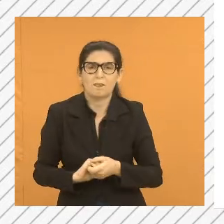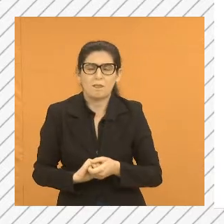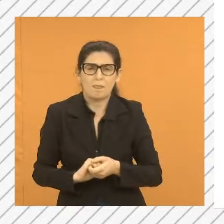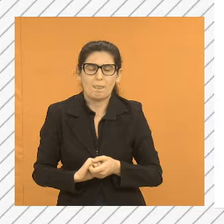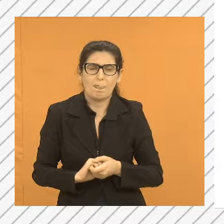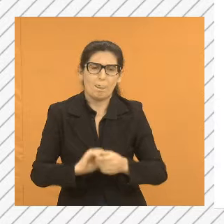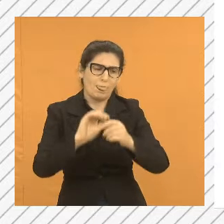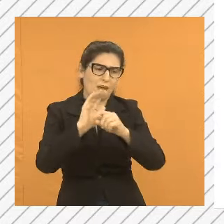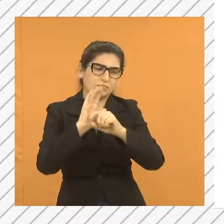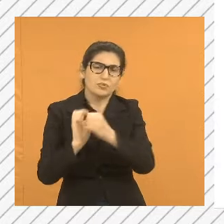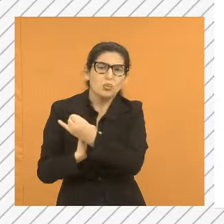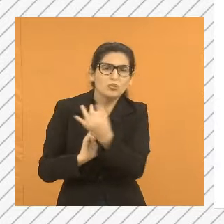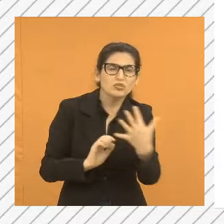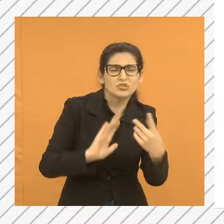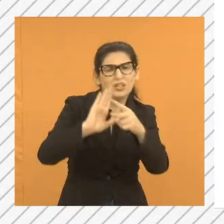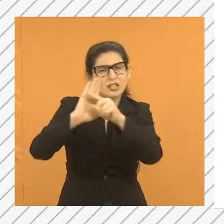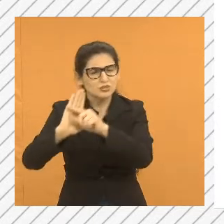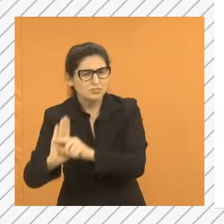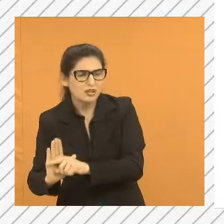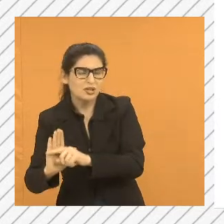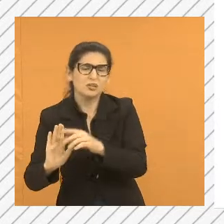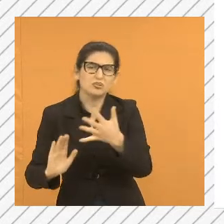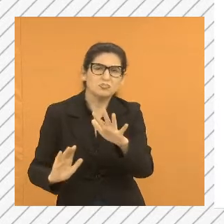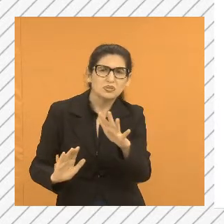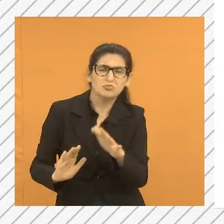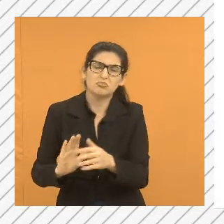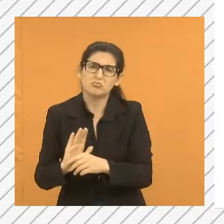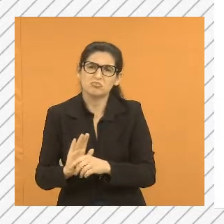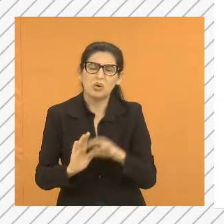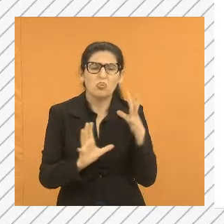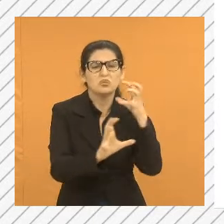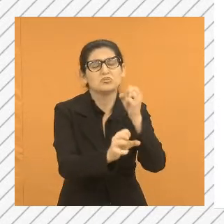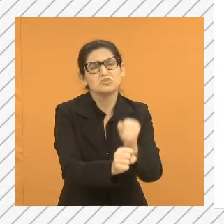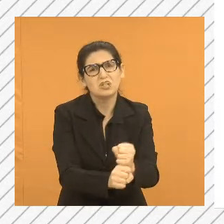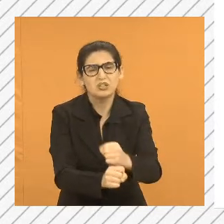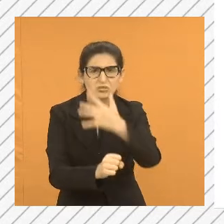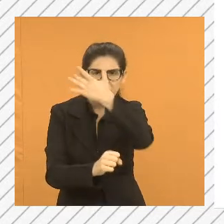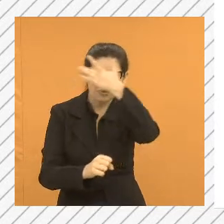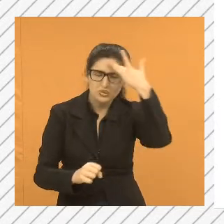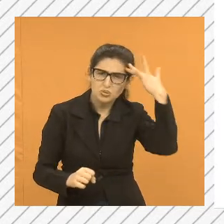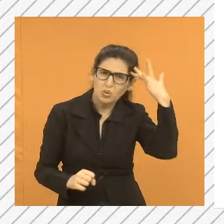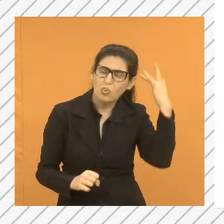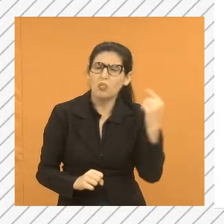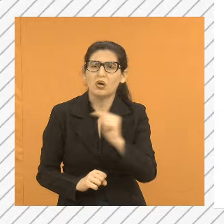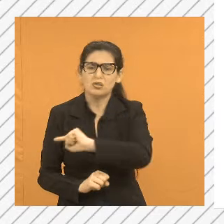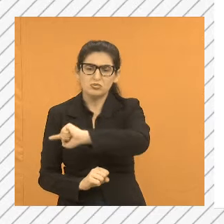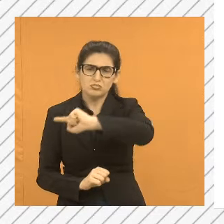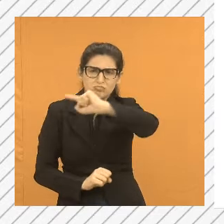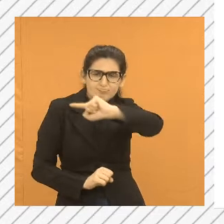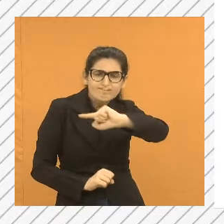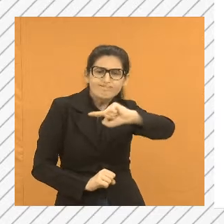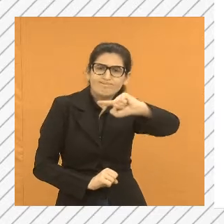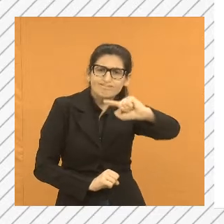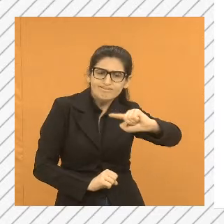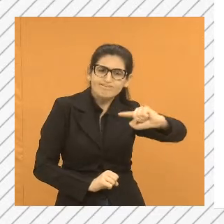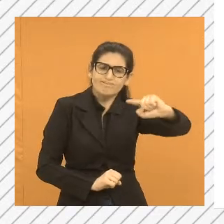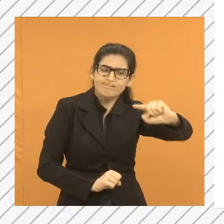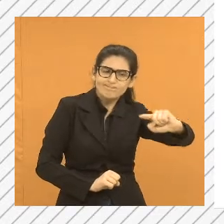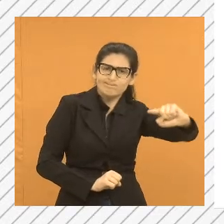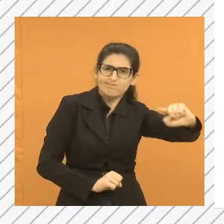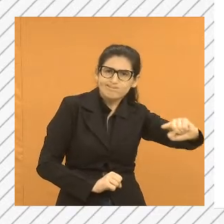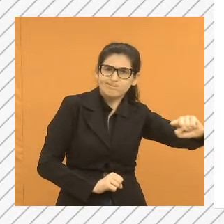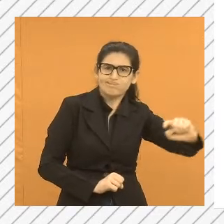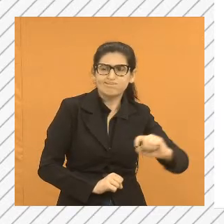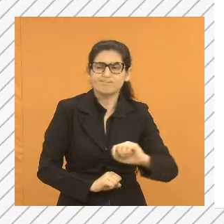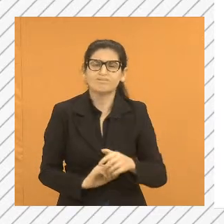em alguns números e um incremento no outro, de modo que, no total, se manteve mais ou menos parecido e equilibrado,